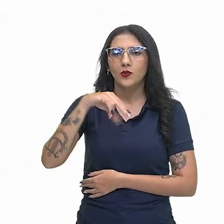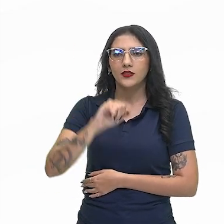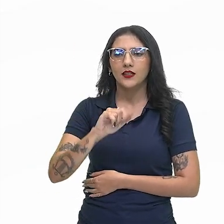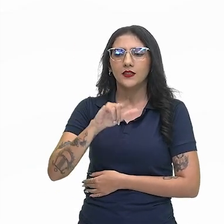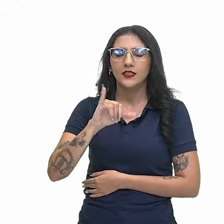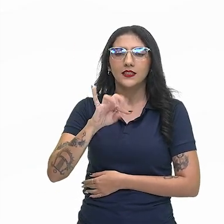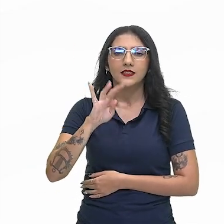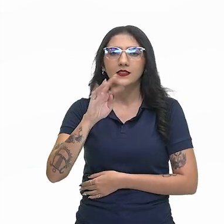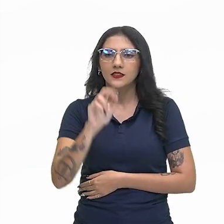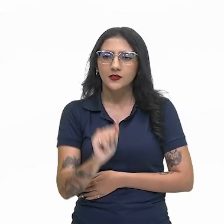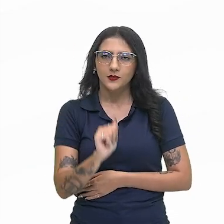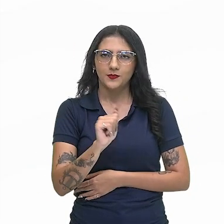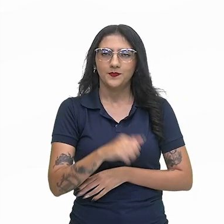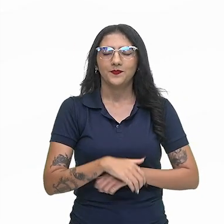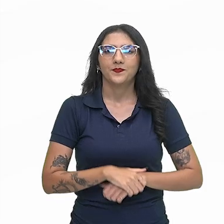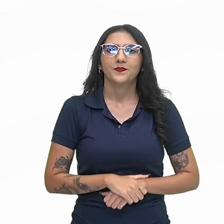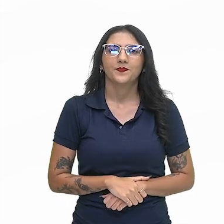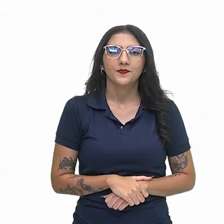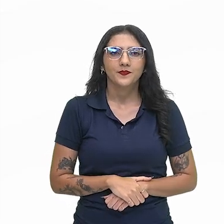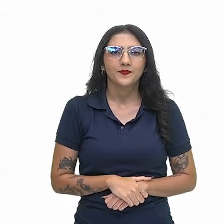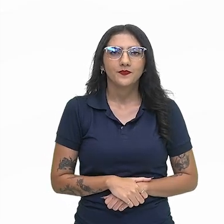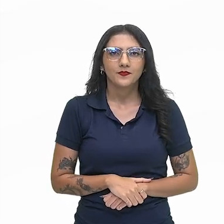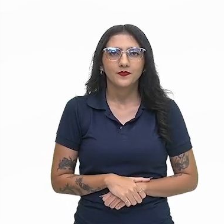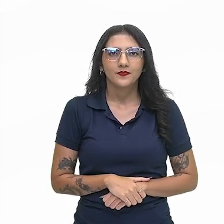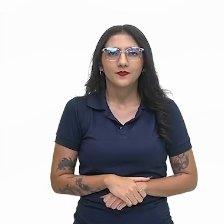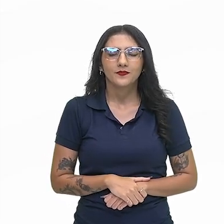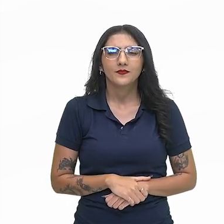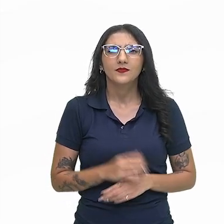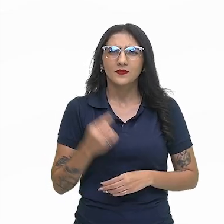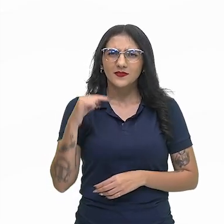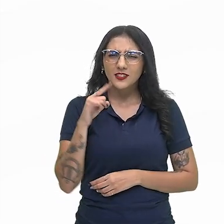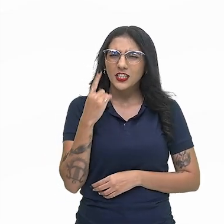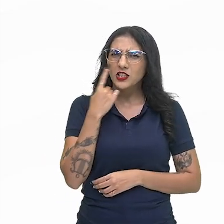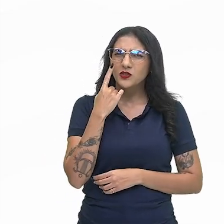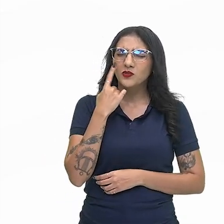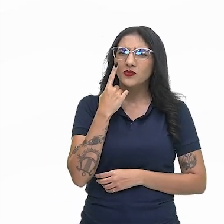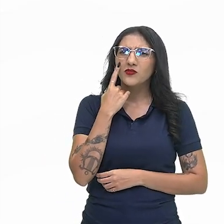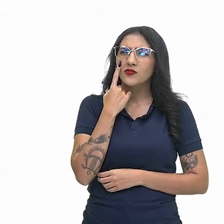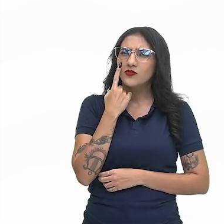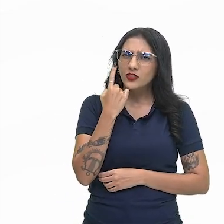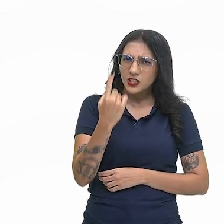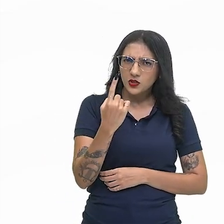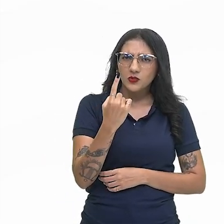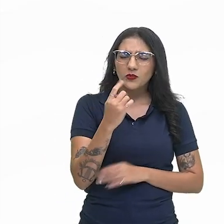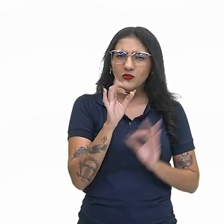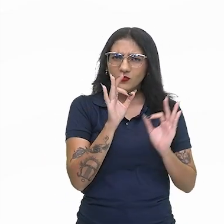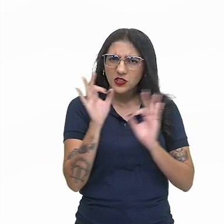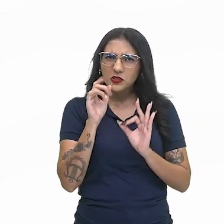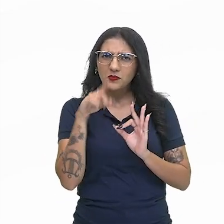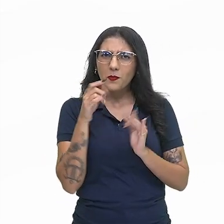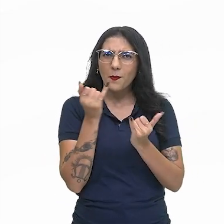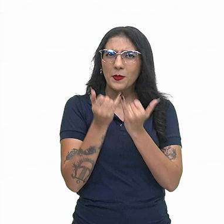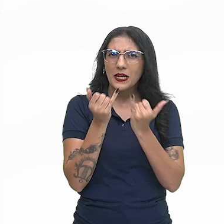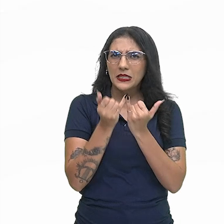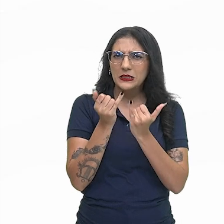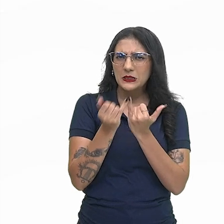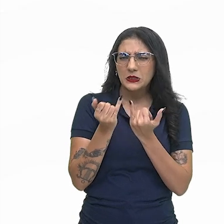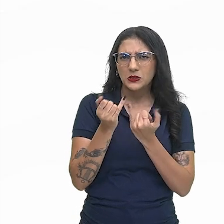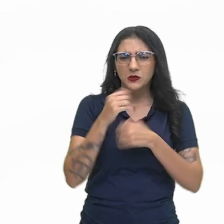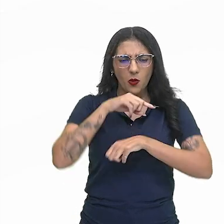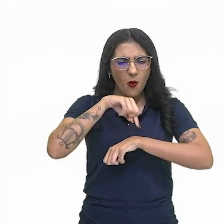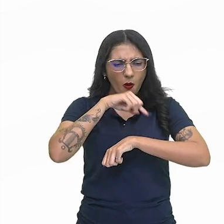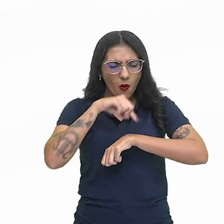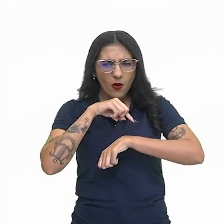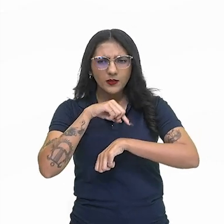organicista. Vocês viram um vídeo aí, um VT, né, que aparecia um reloginho, né? Então, na concepção de